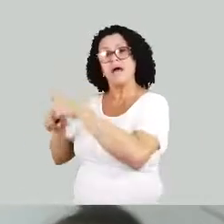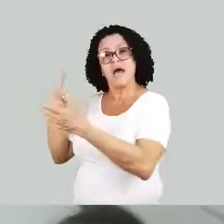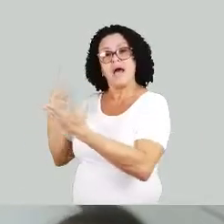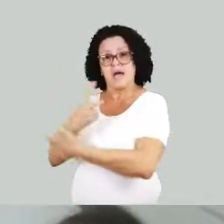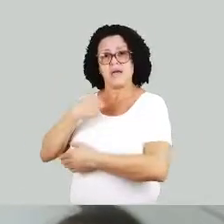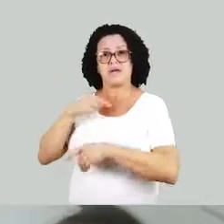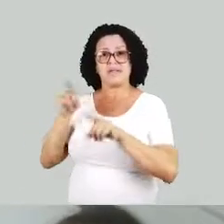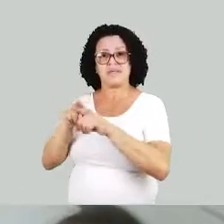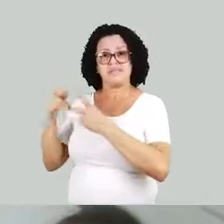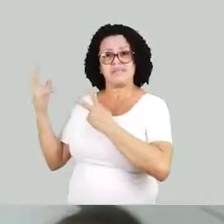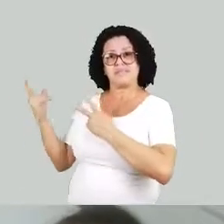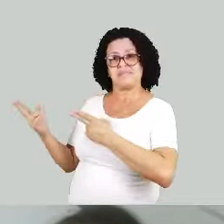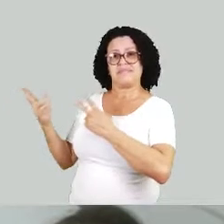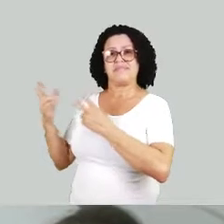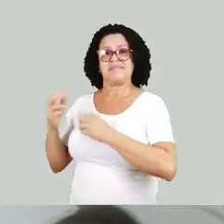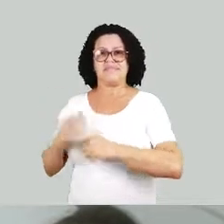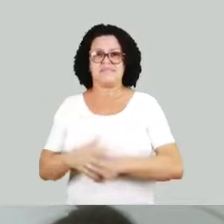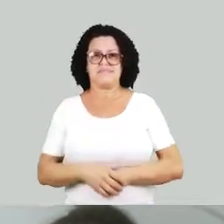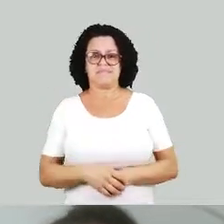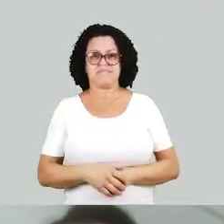também podemos errar.